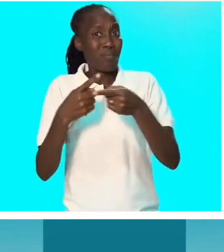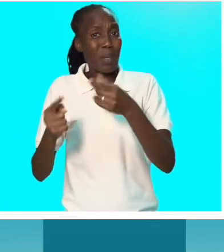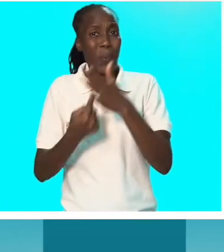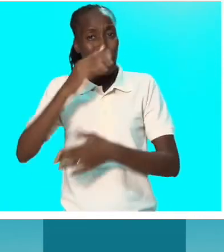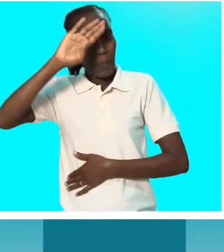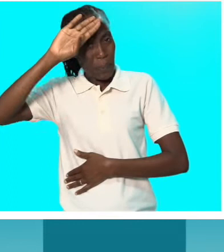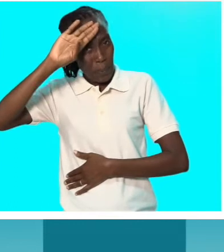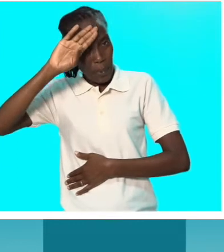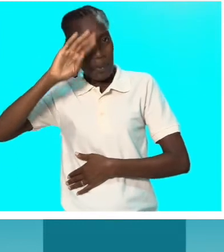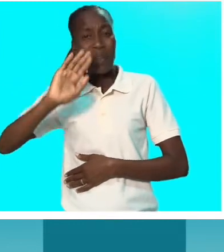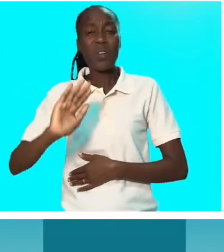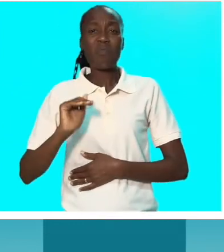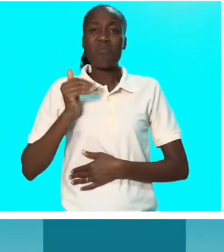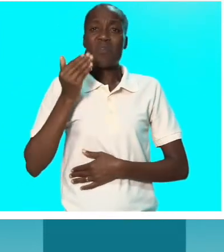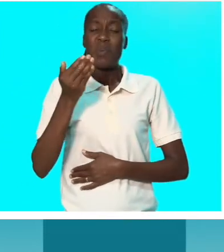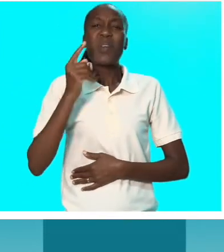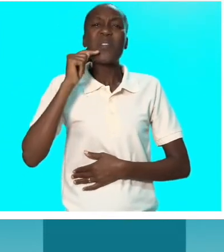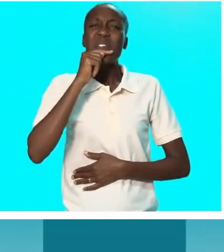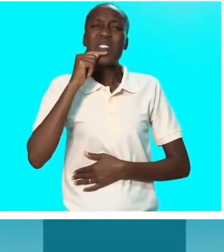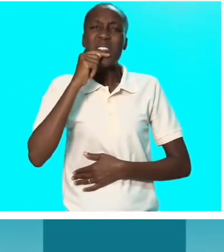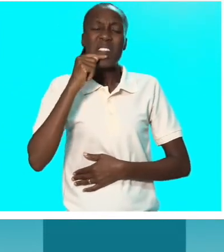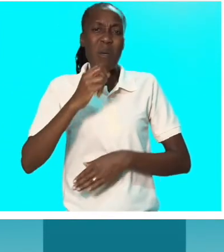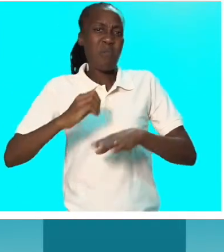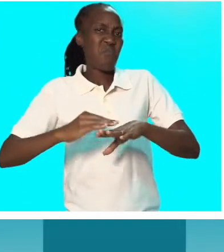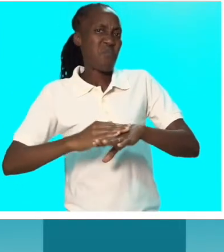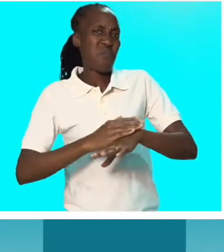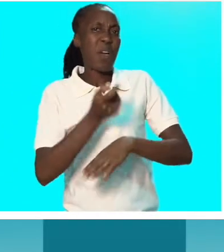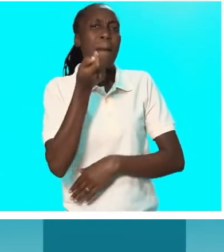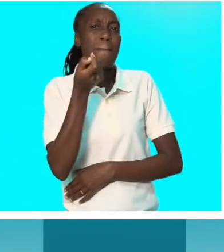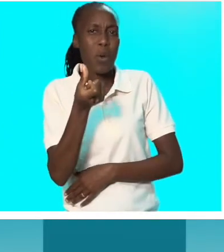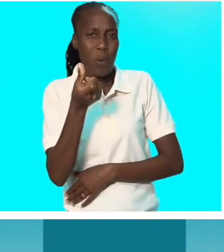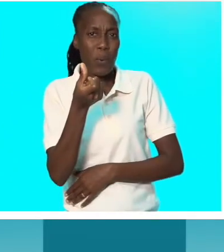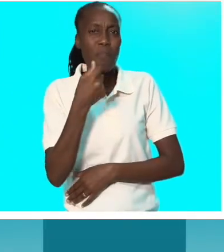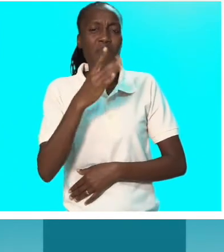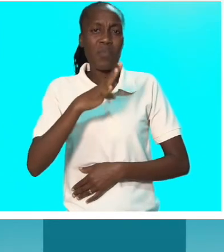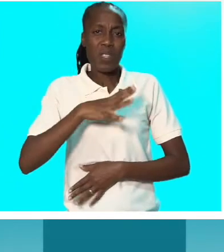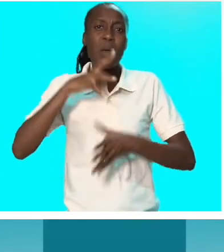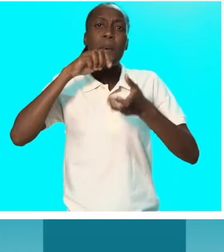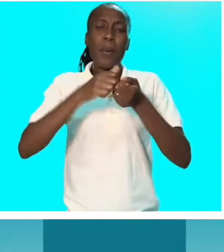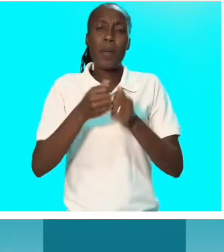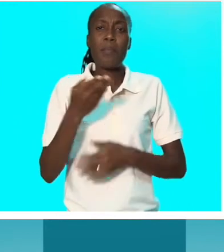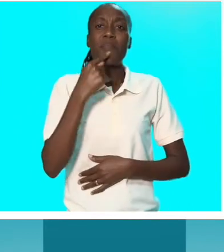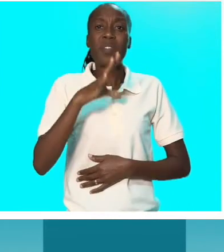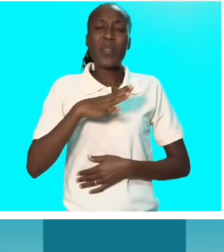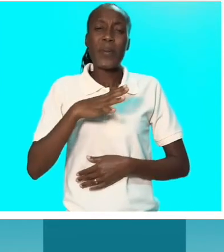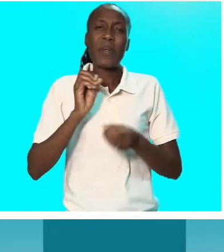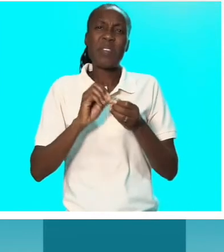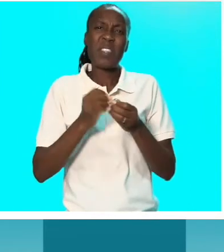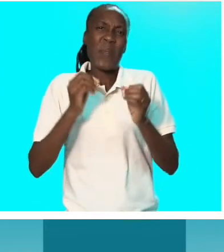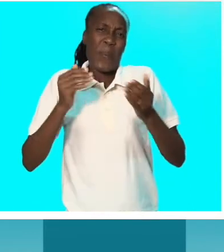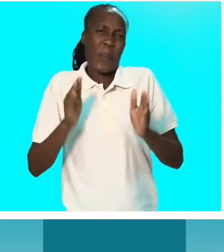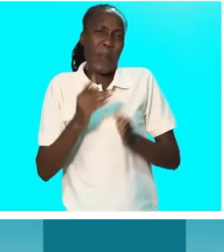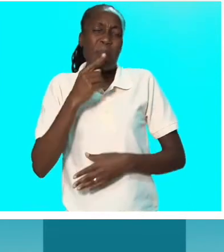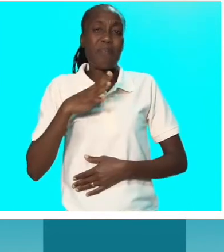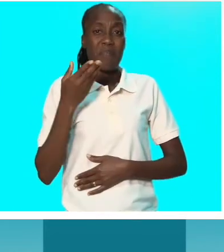extremidades, e a consequência é a chegada de pouco sangue a nível das extremidades. Diminuição do fluxo. Essa diminuição